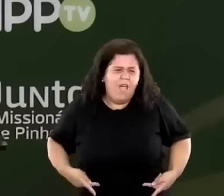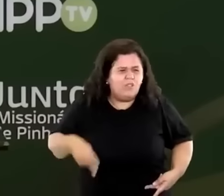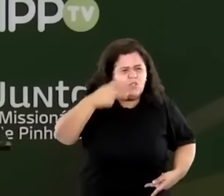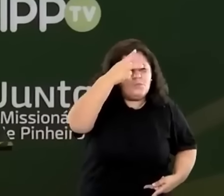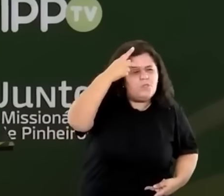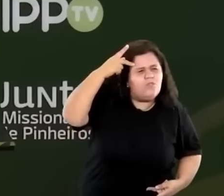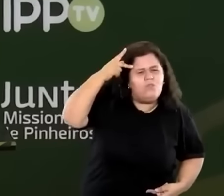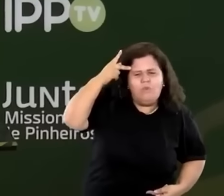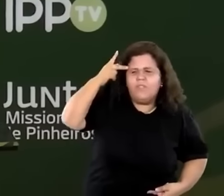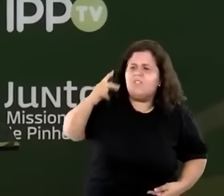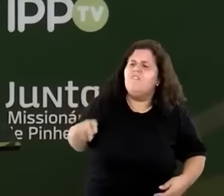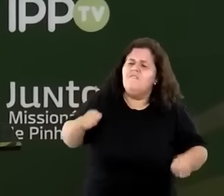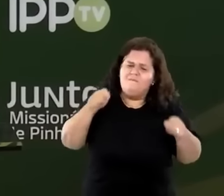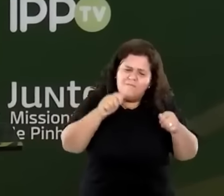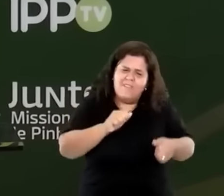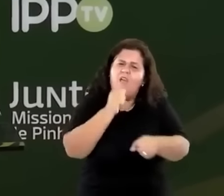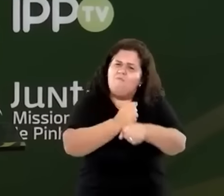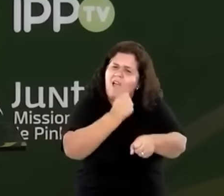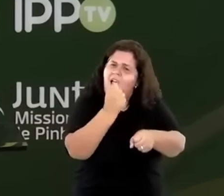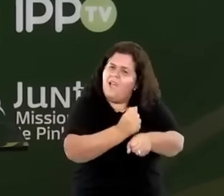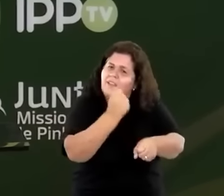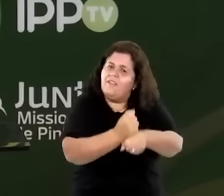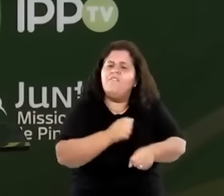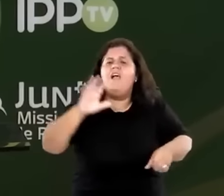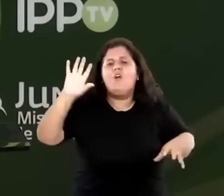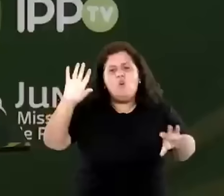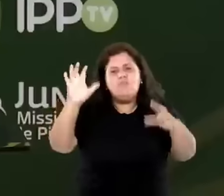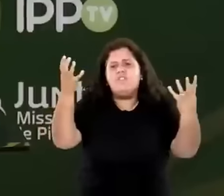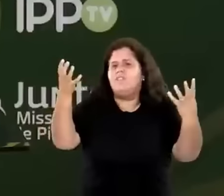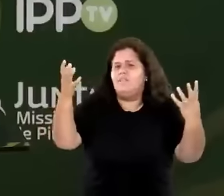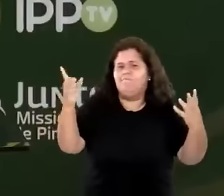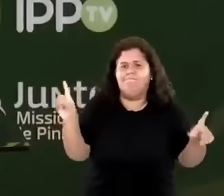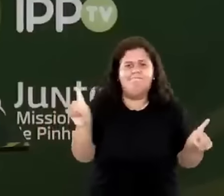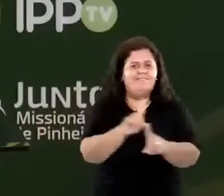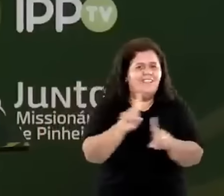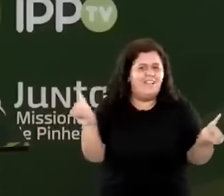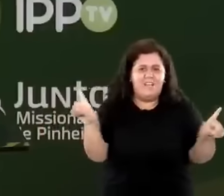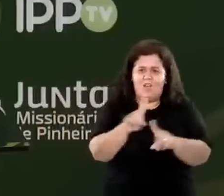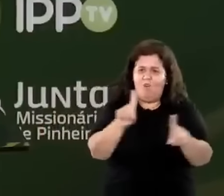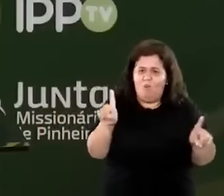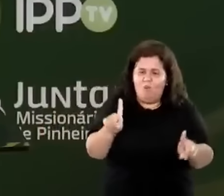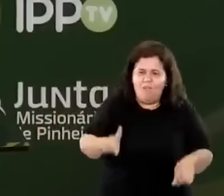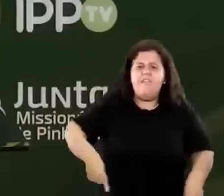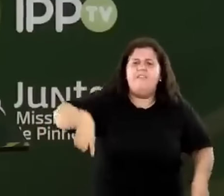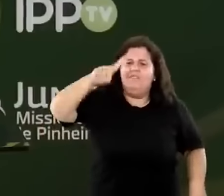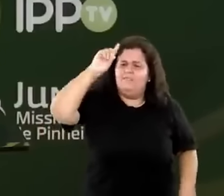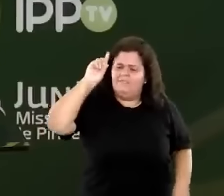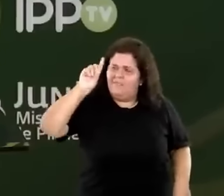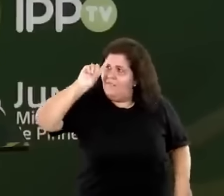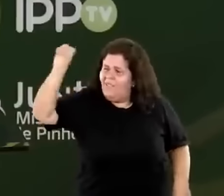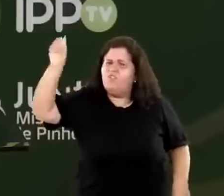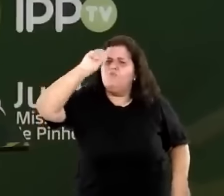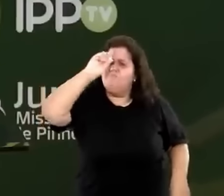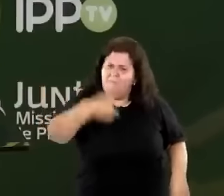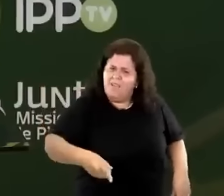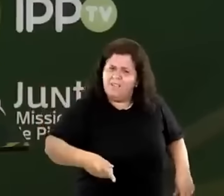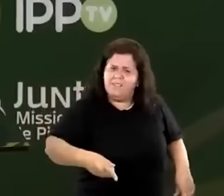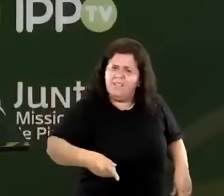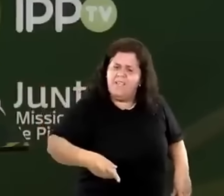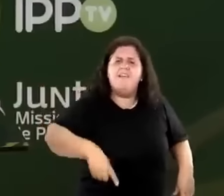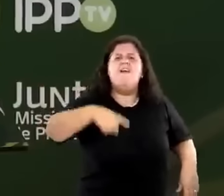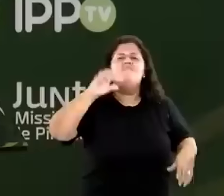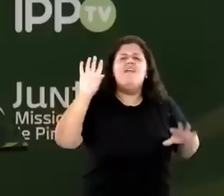trabalharem bem talvez aconteçam não eu te mostrarei as coisas que devem acontecer Deus é o